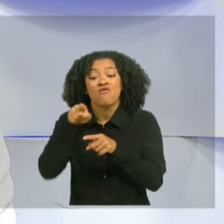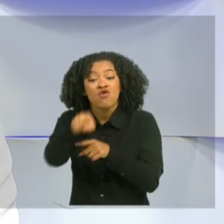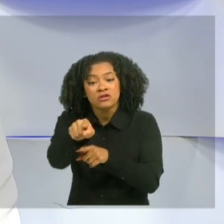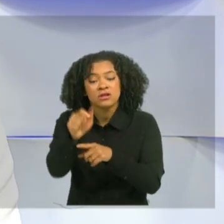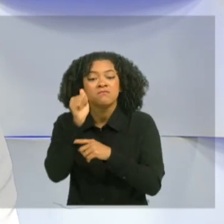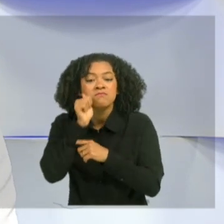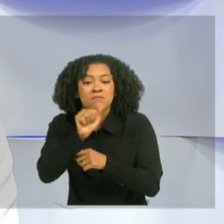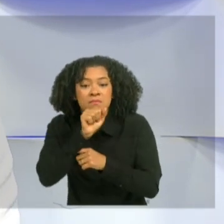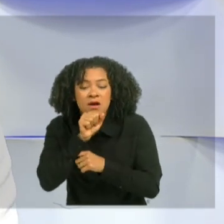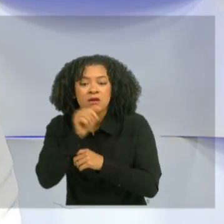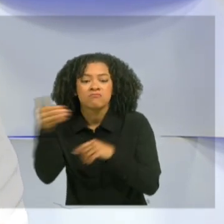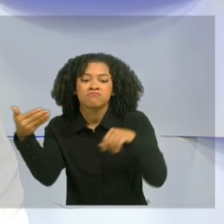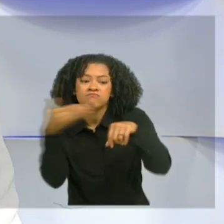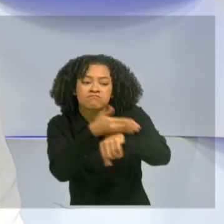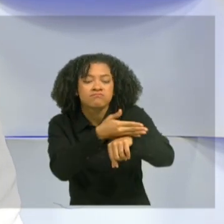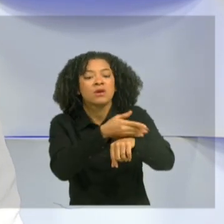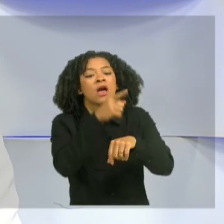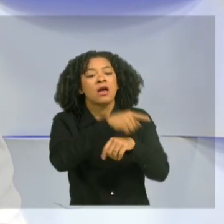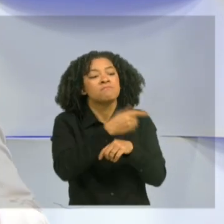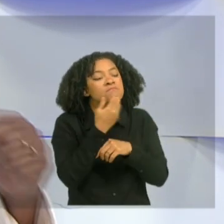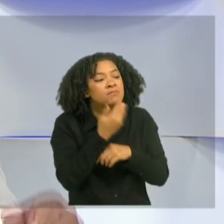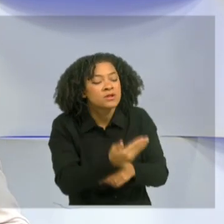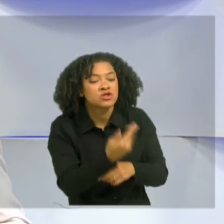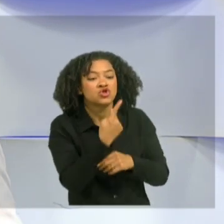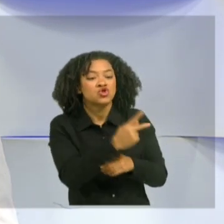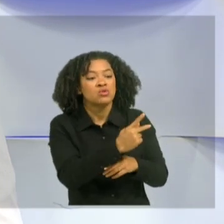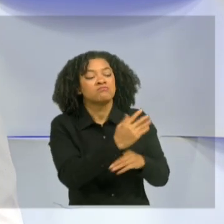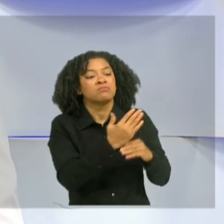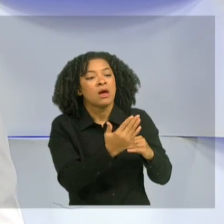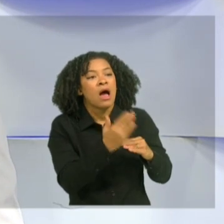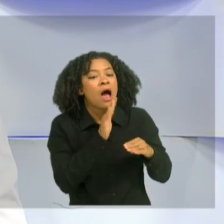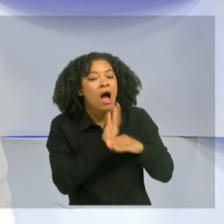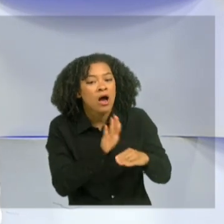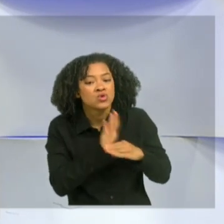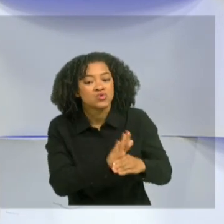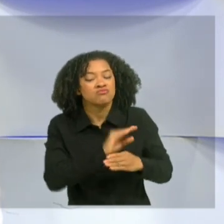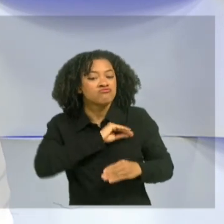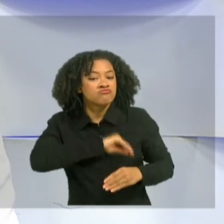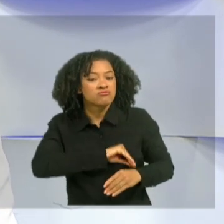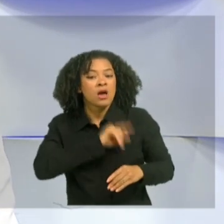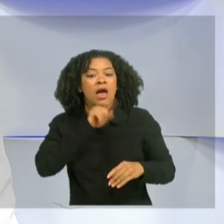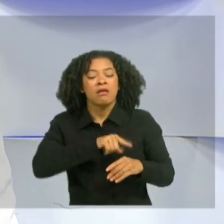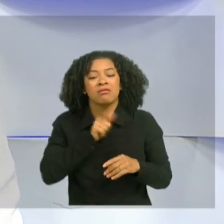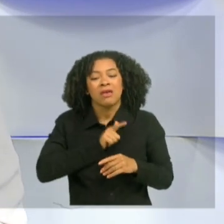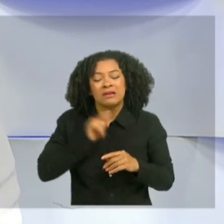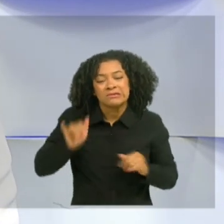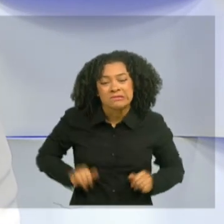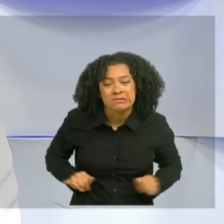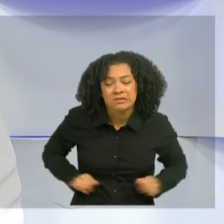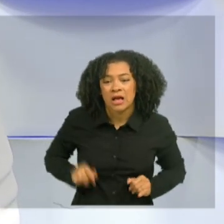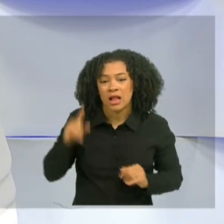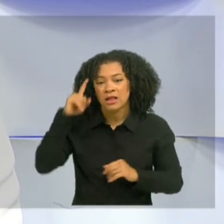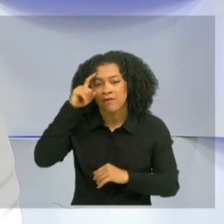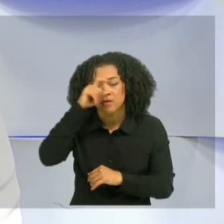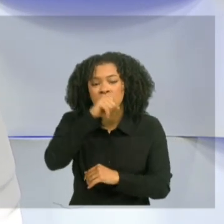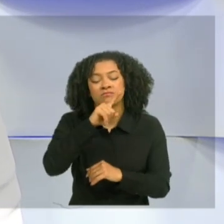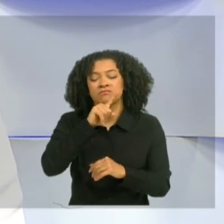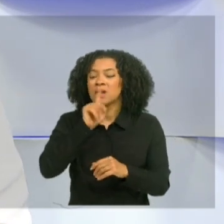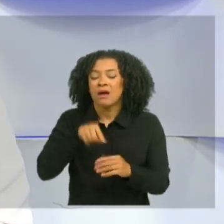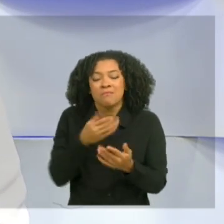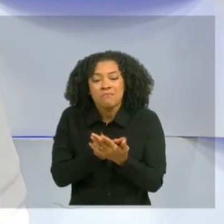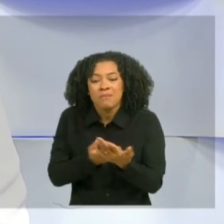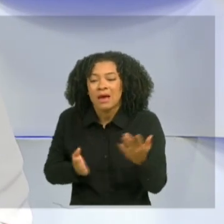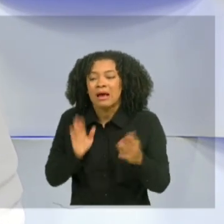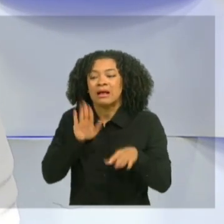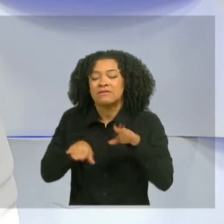pegar o seu auxílio no momento de uma chegada de um ente e que a família tá em dificuldade é o espaço onde a gente quando perde um momento tão difícil